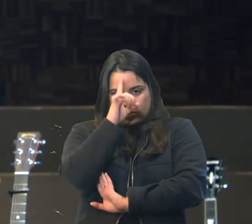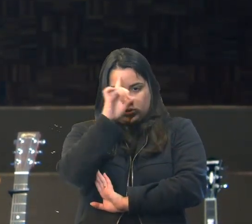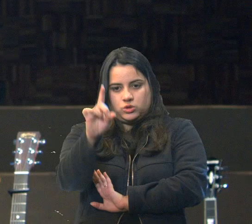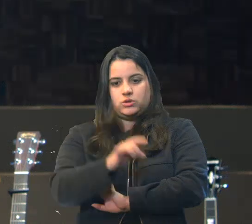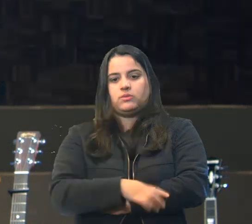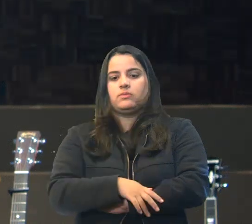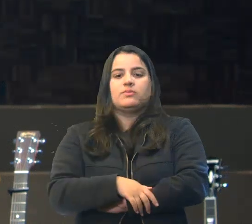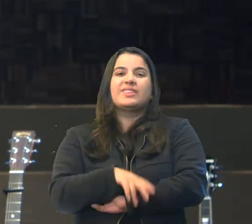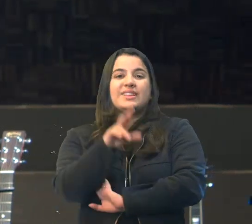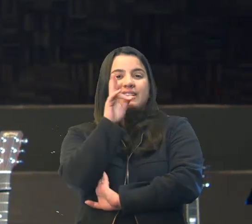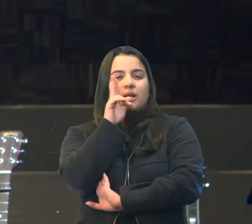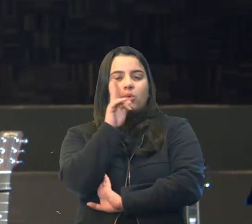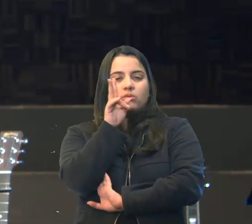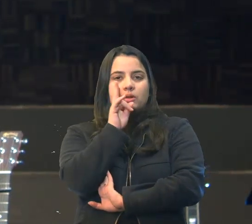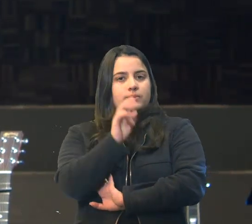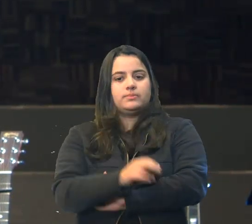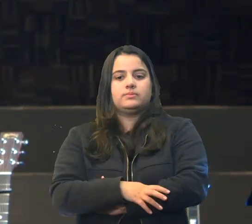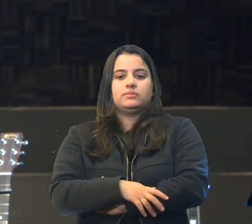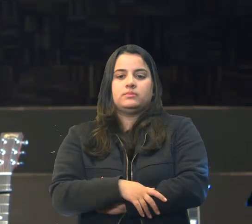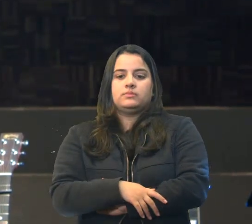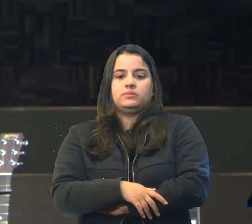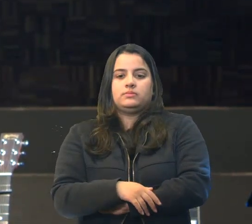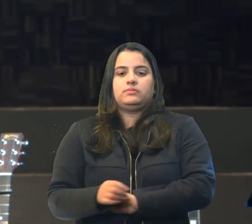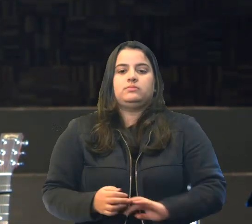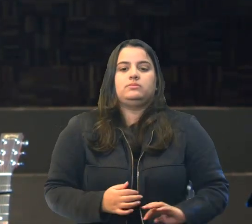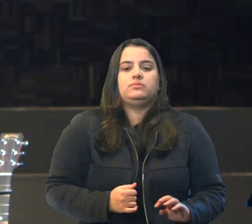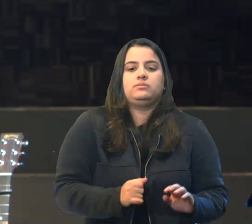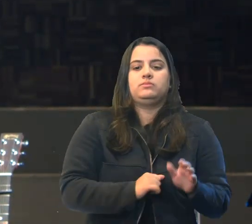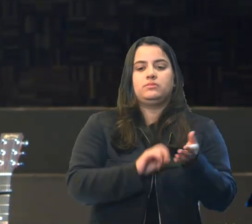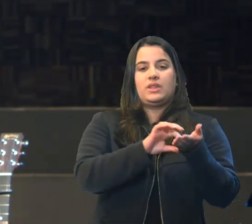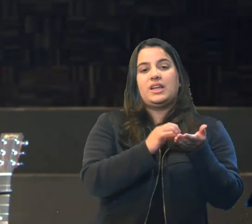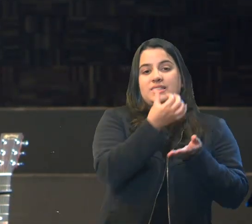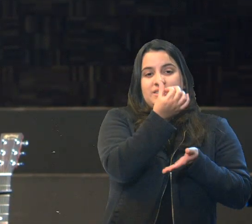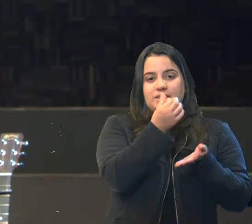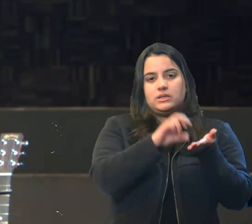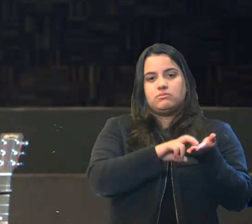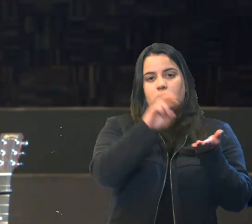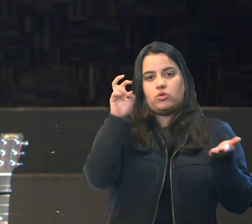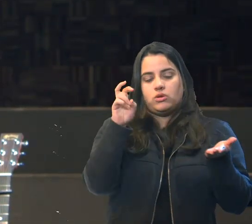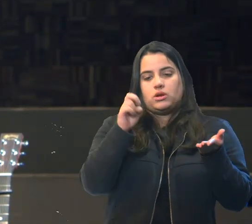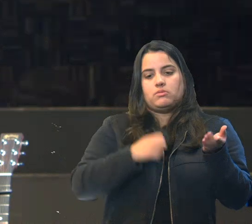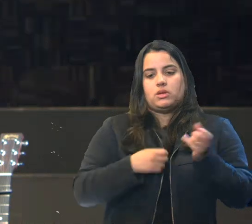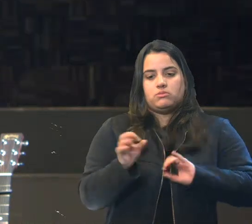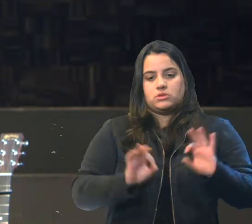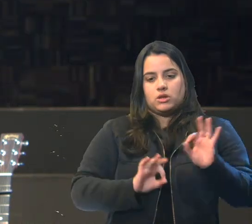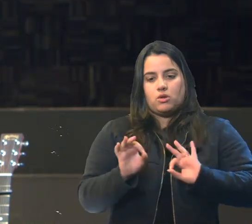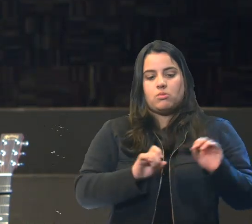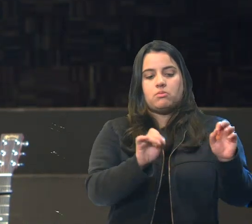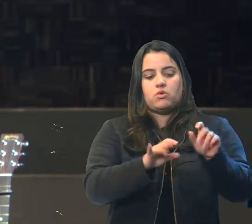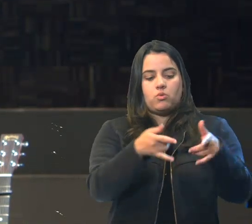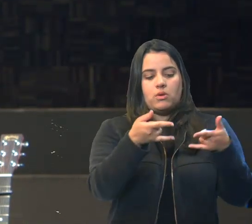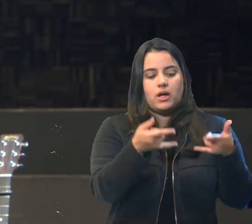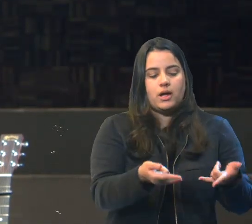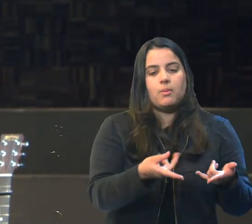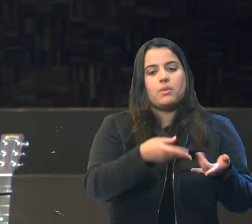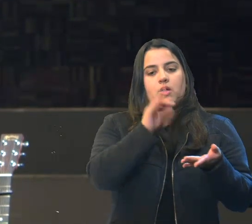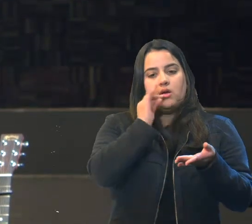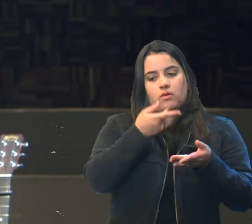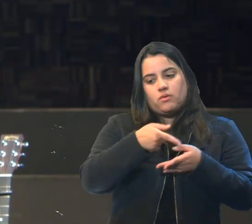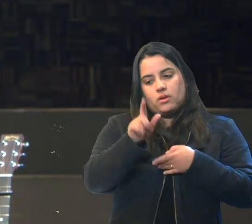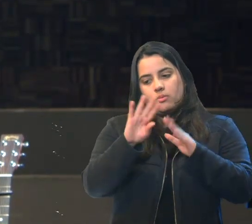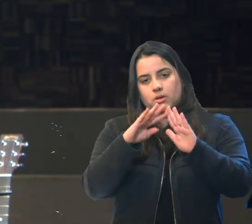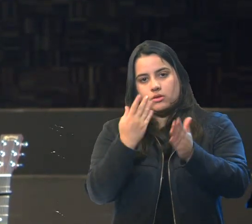Eu vou ler a segunda-feira. Acordar, 6 da manhã. Se arrumar a cama, tomar café e ir para a